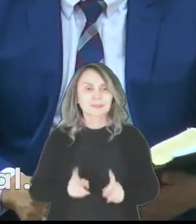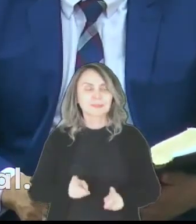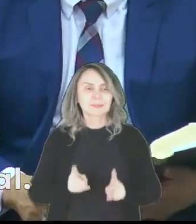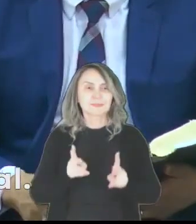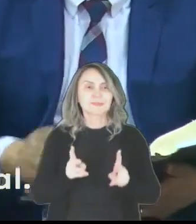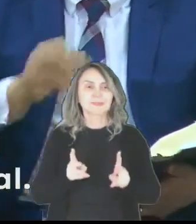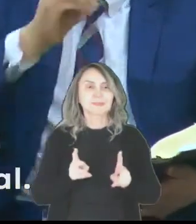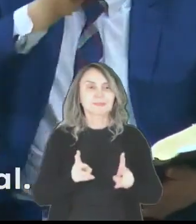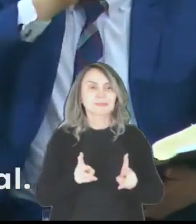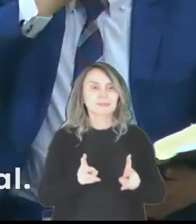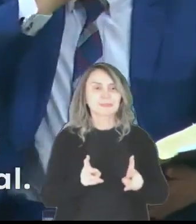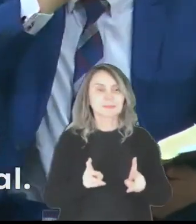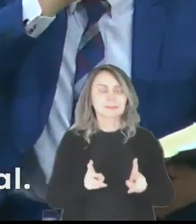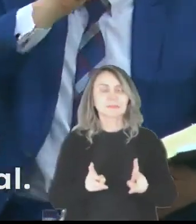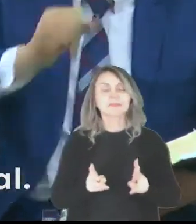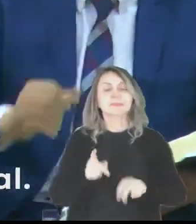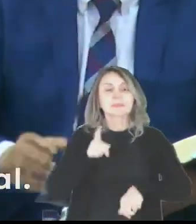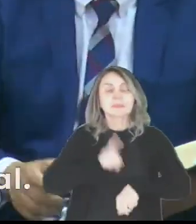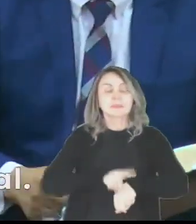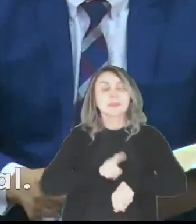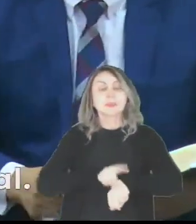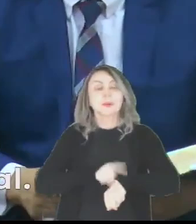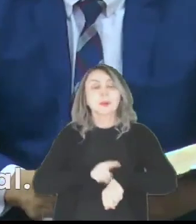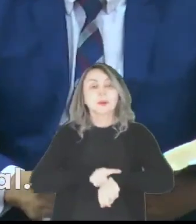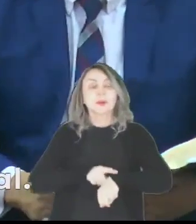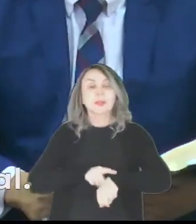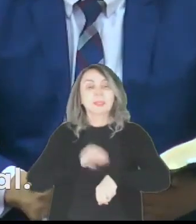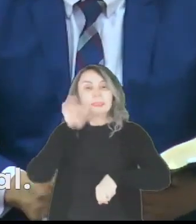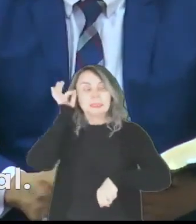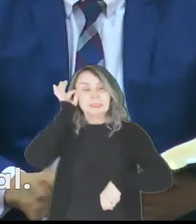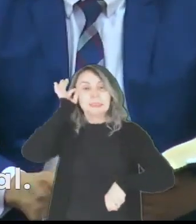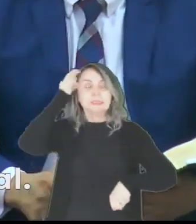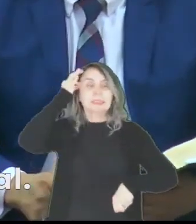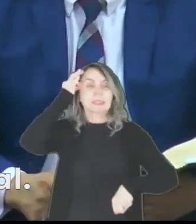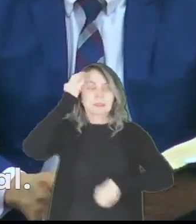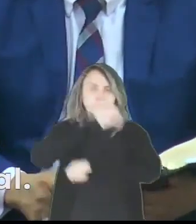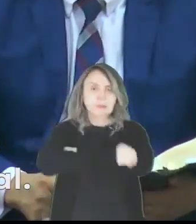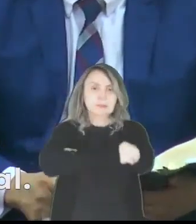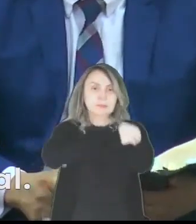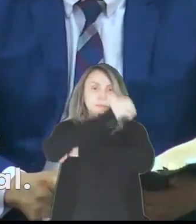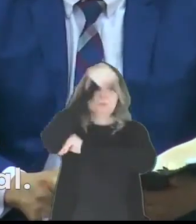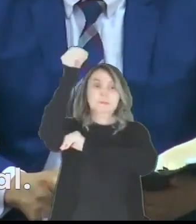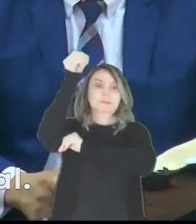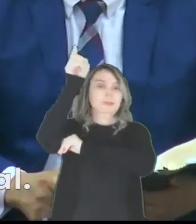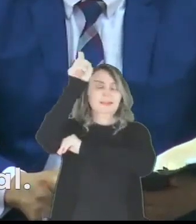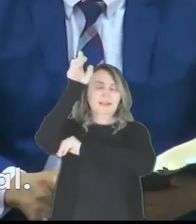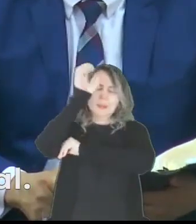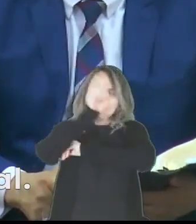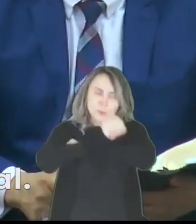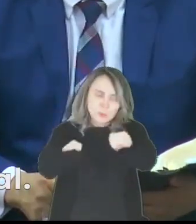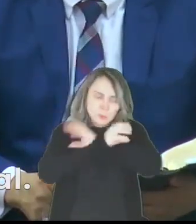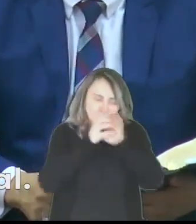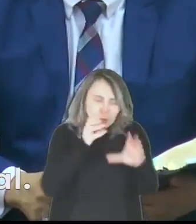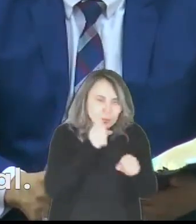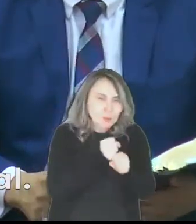que o maná caía pela manhã, logo cedo, antes do sol aparecer. Louvado seja a